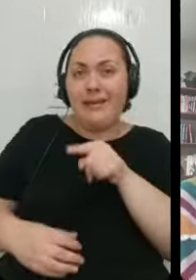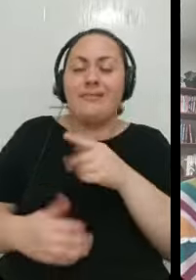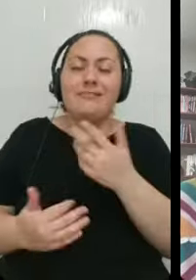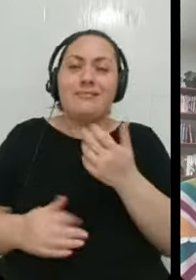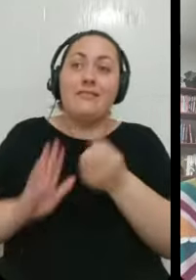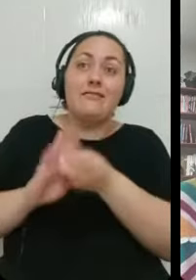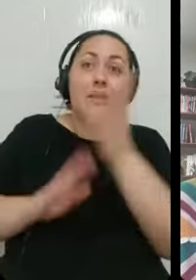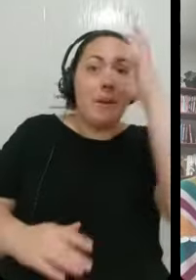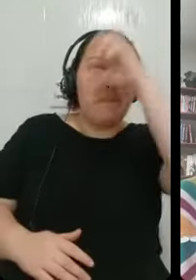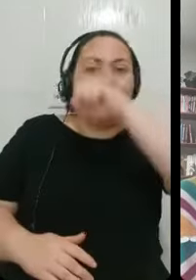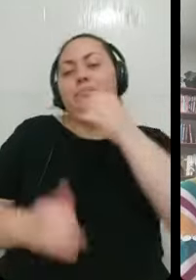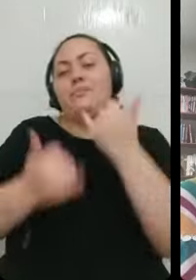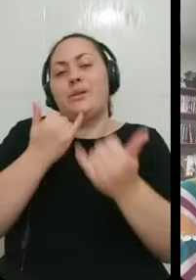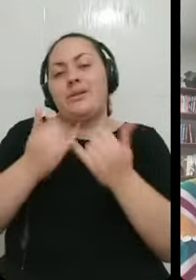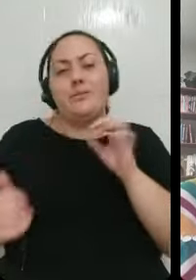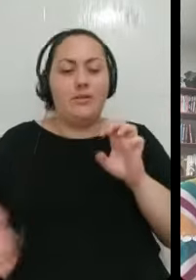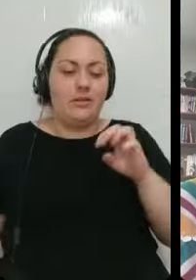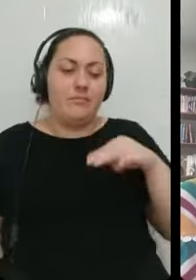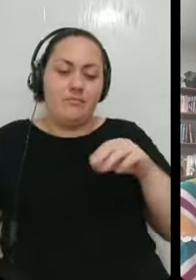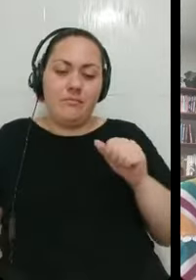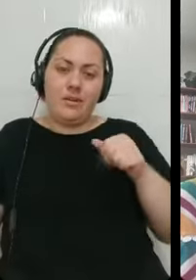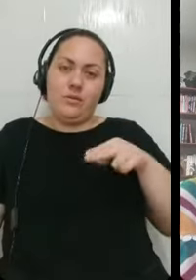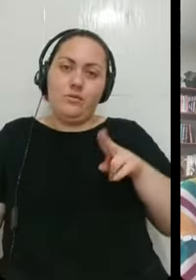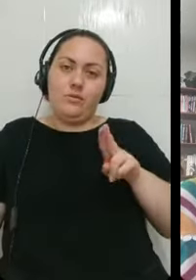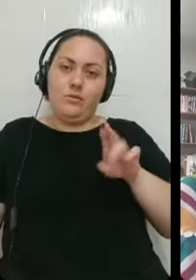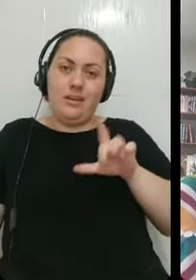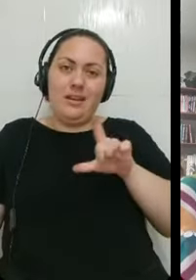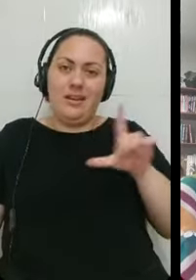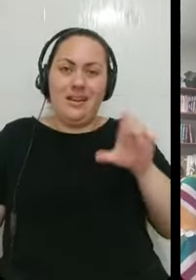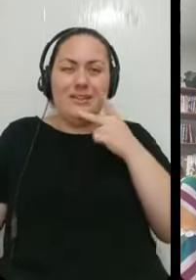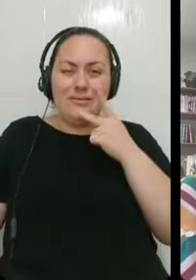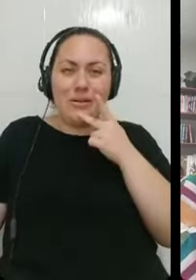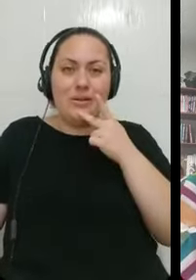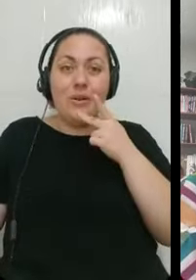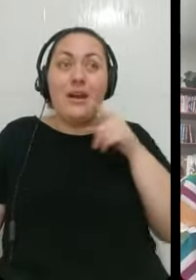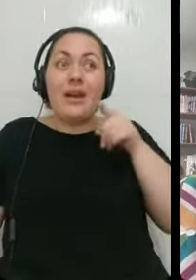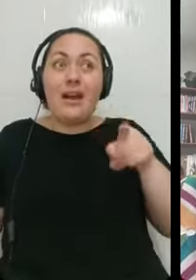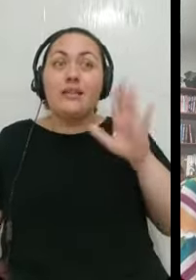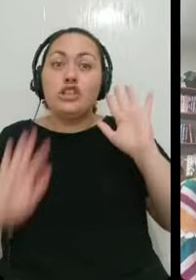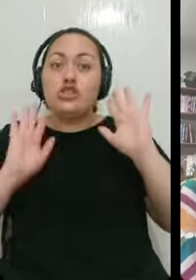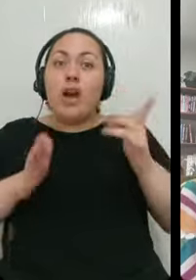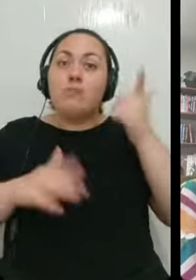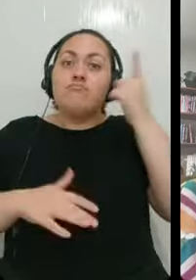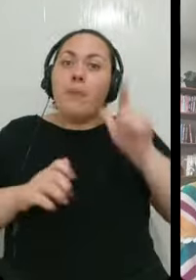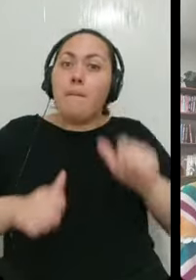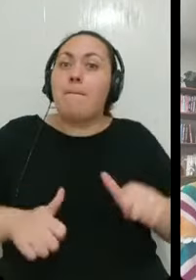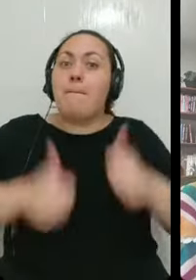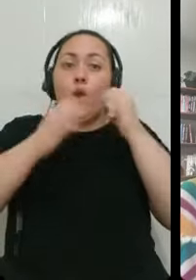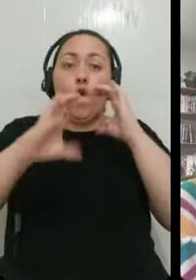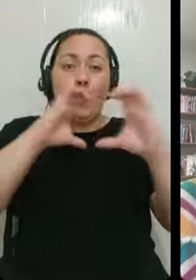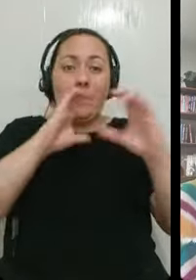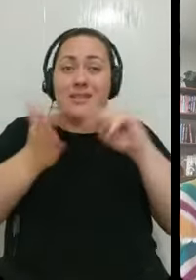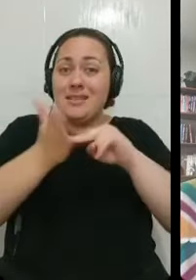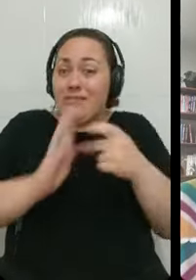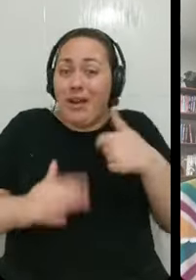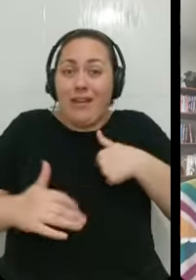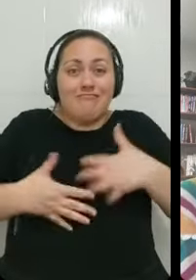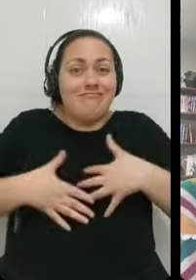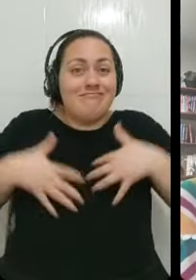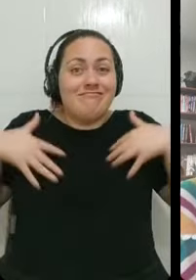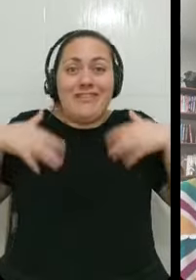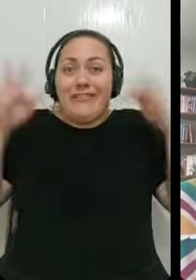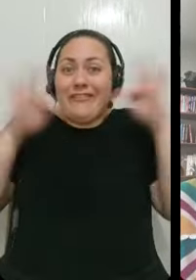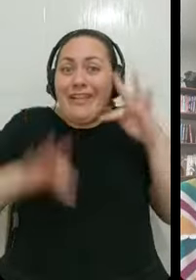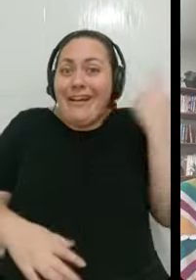então o fato por exemplo, da Emanuele me dizer o quanto ela melhorou a comunicação, eu já saio ganhando, né? Então,